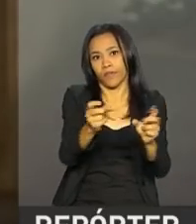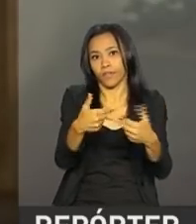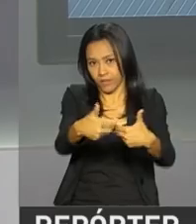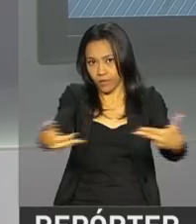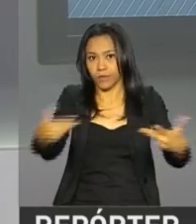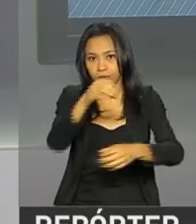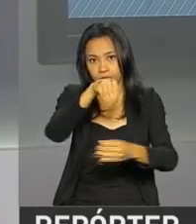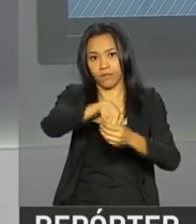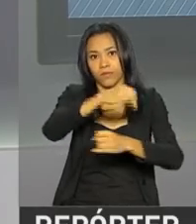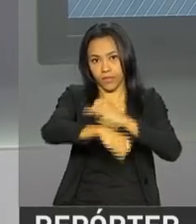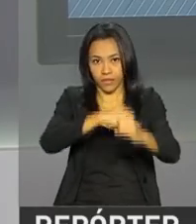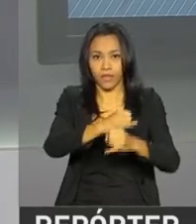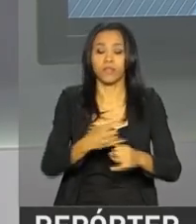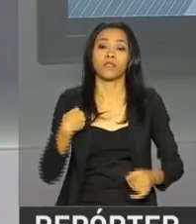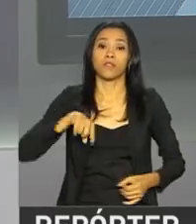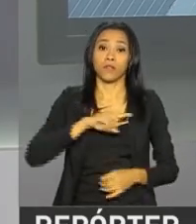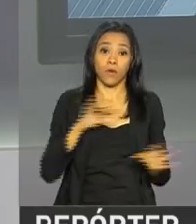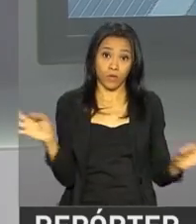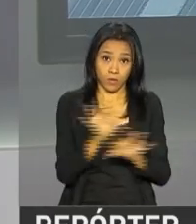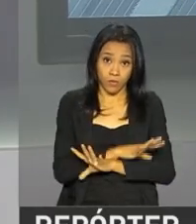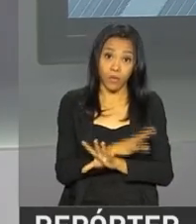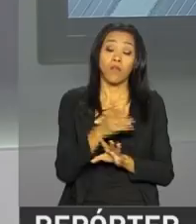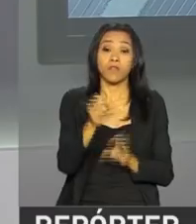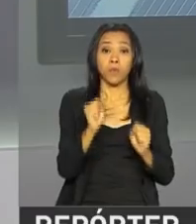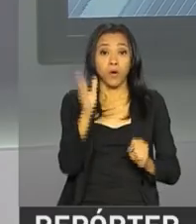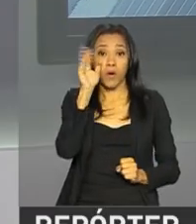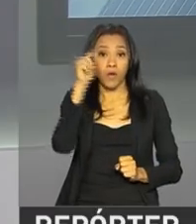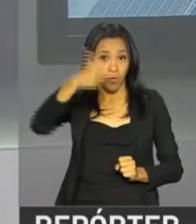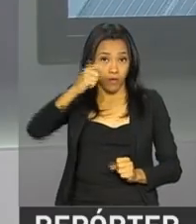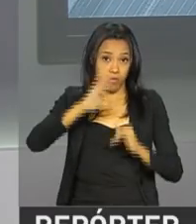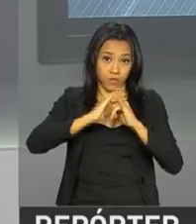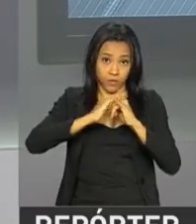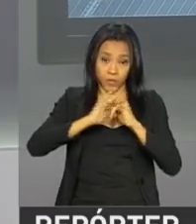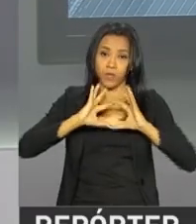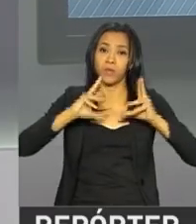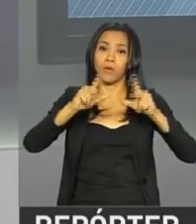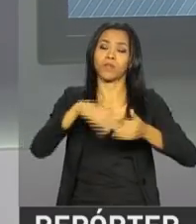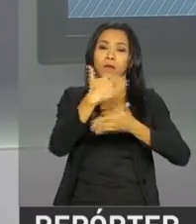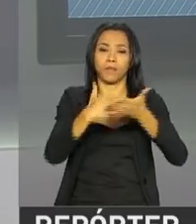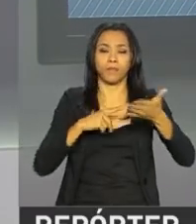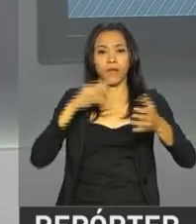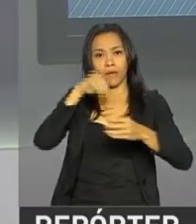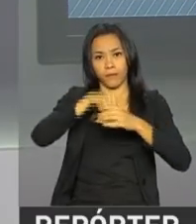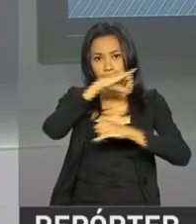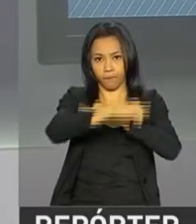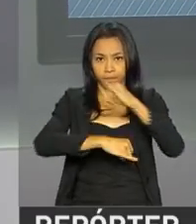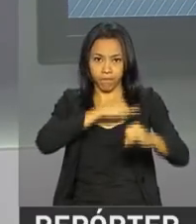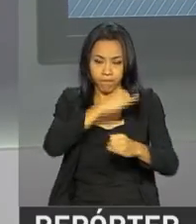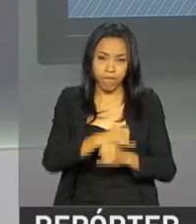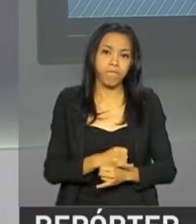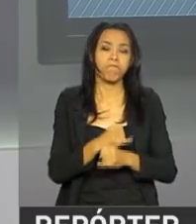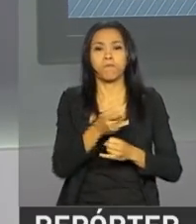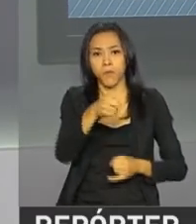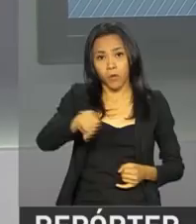venda nós ficamos por aqui você pode rever as reportagens no youtube e toda a programação também está na página da nbr